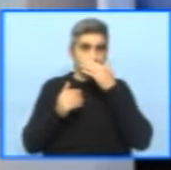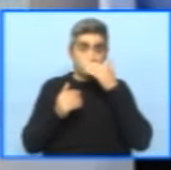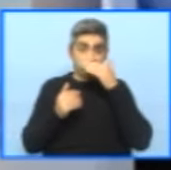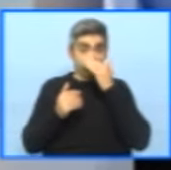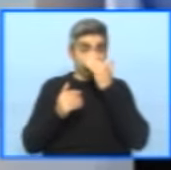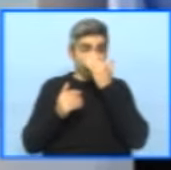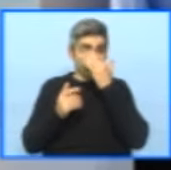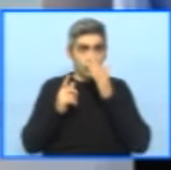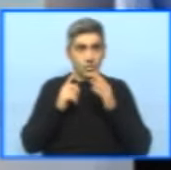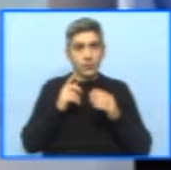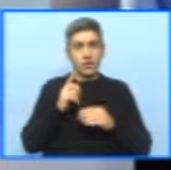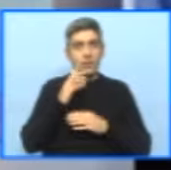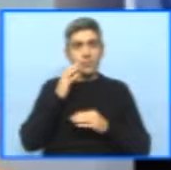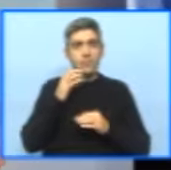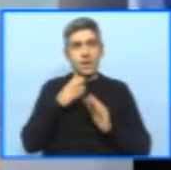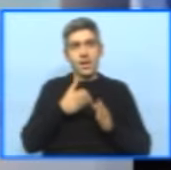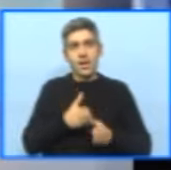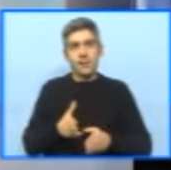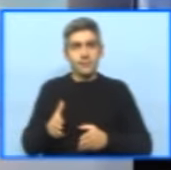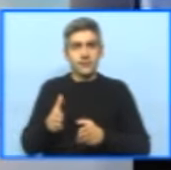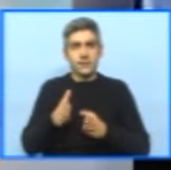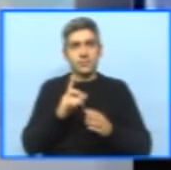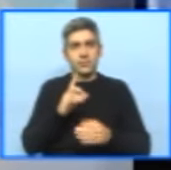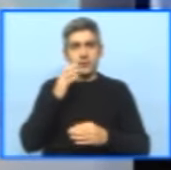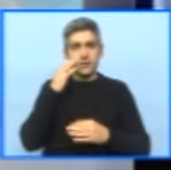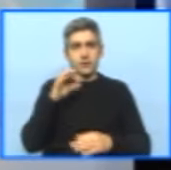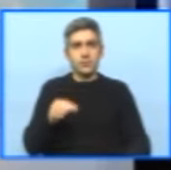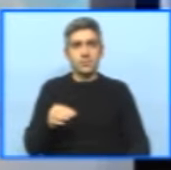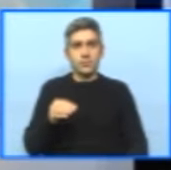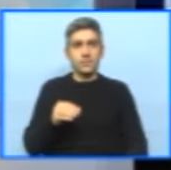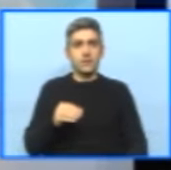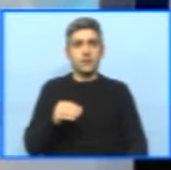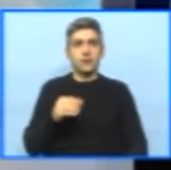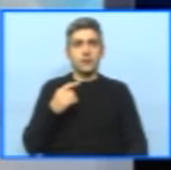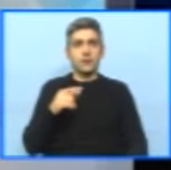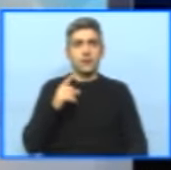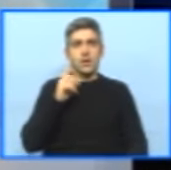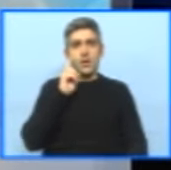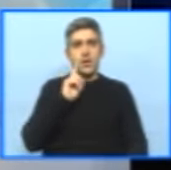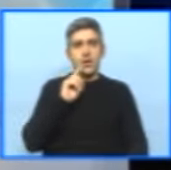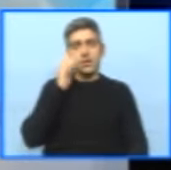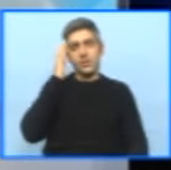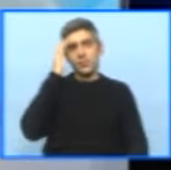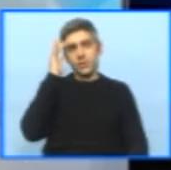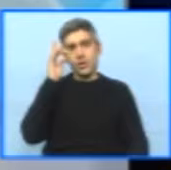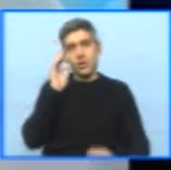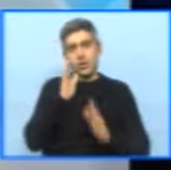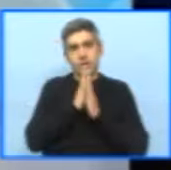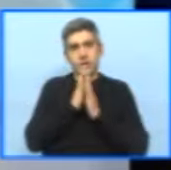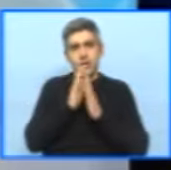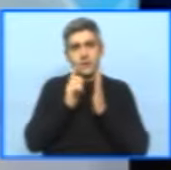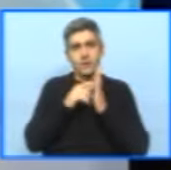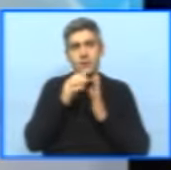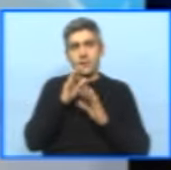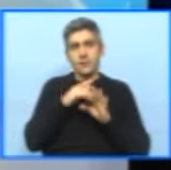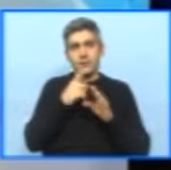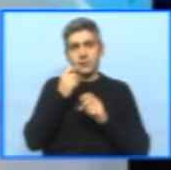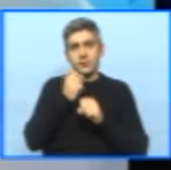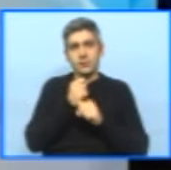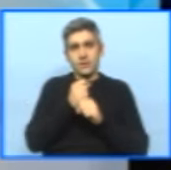muito anormal, que ele tenha escolhido este caminho. Até há uma teóloga americana que faz um trabalho